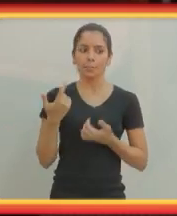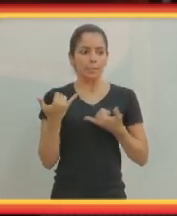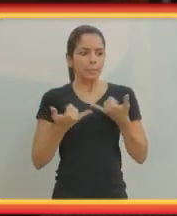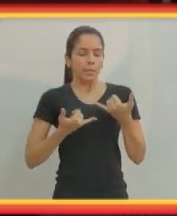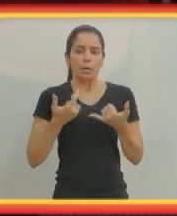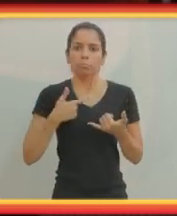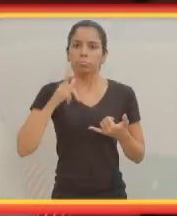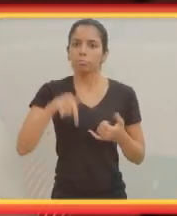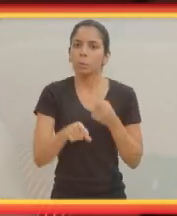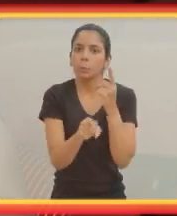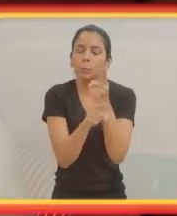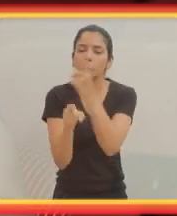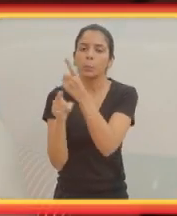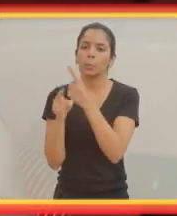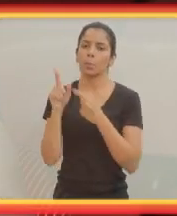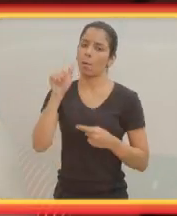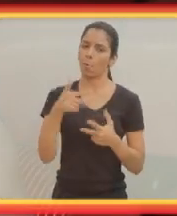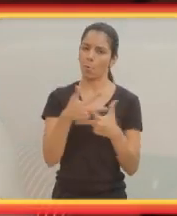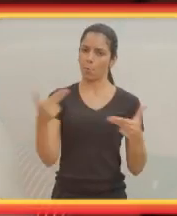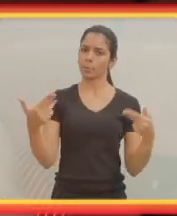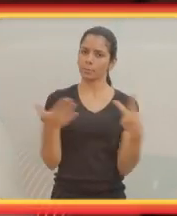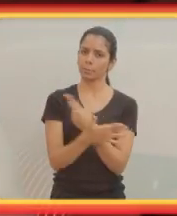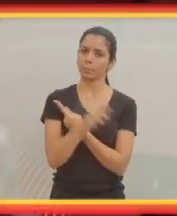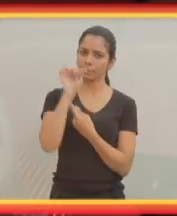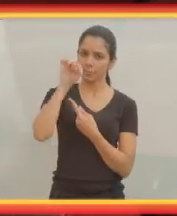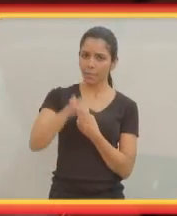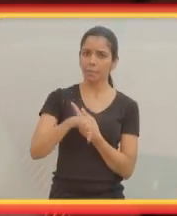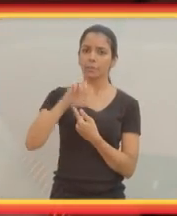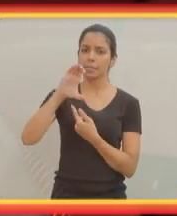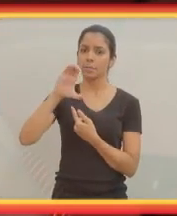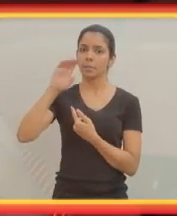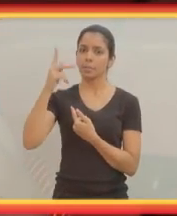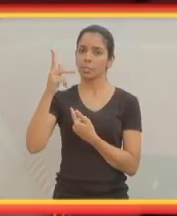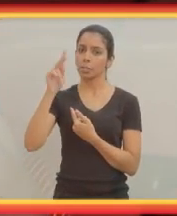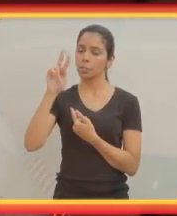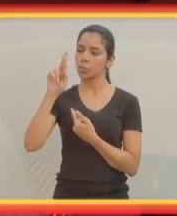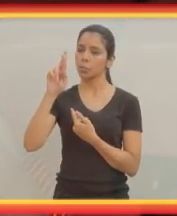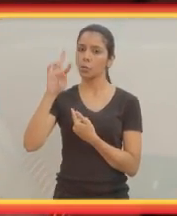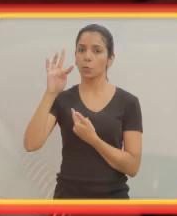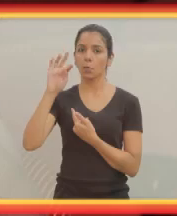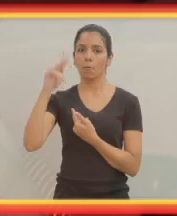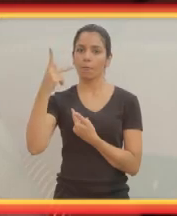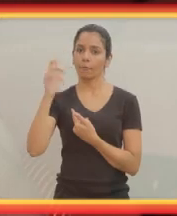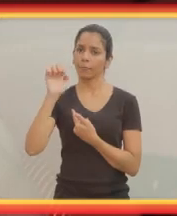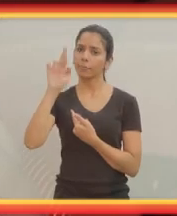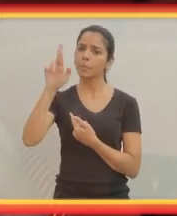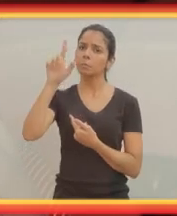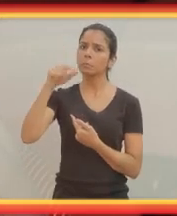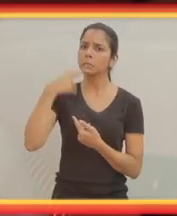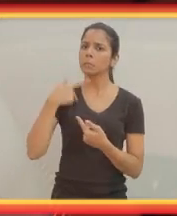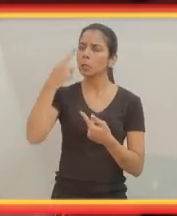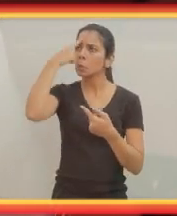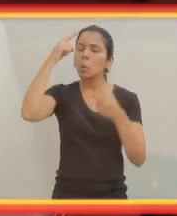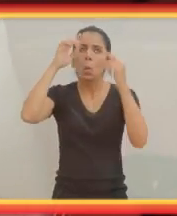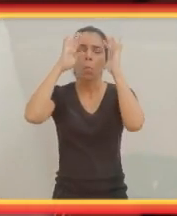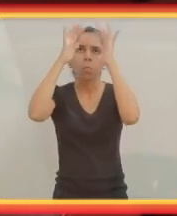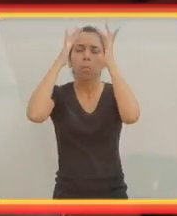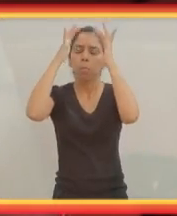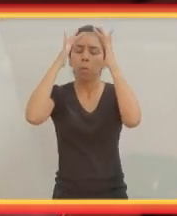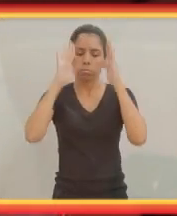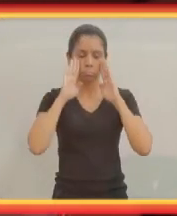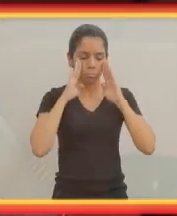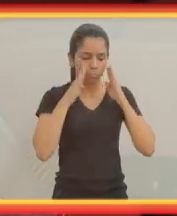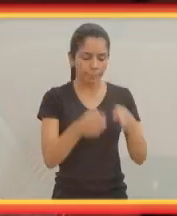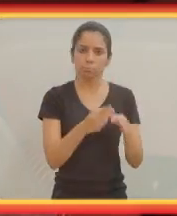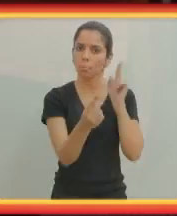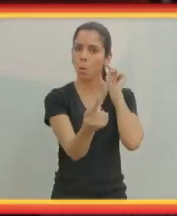em descobertas. Uma coisa que funciona muito é que o Christopher tem um raciocínio